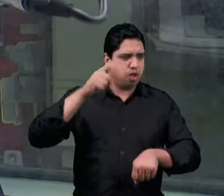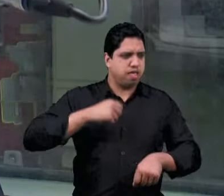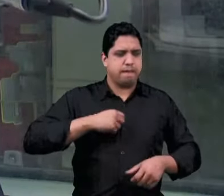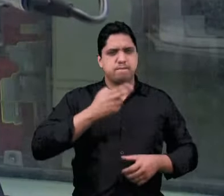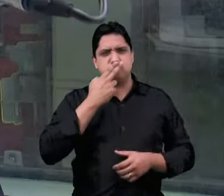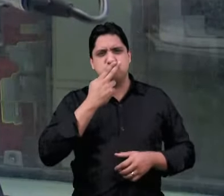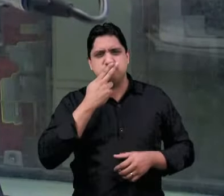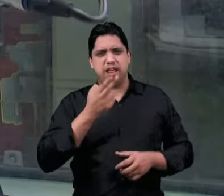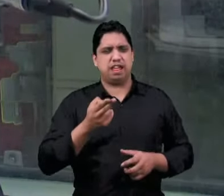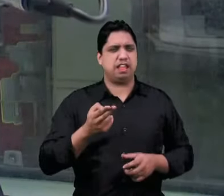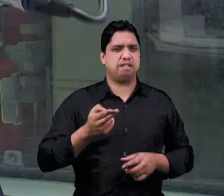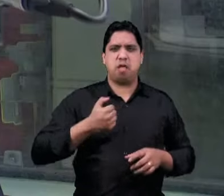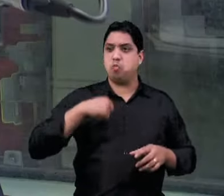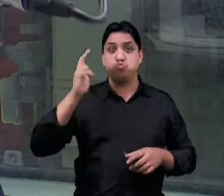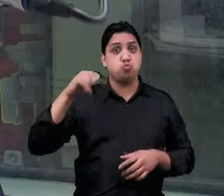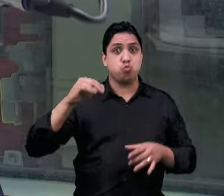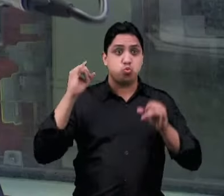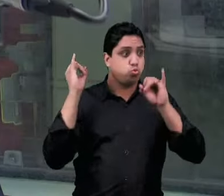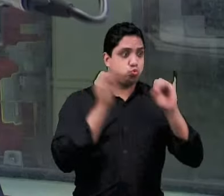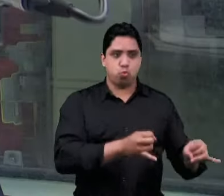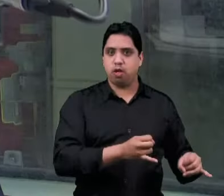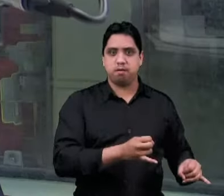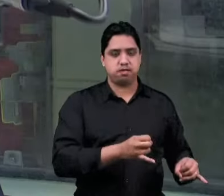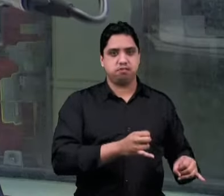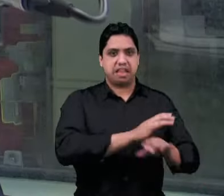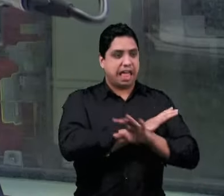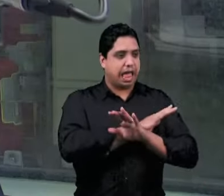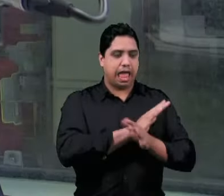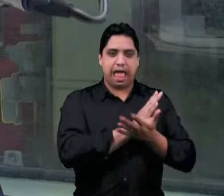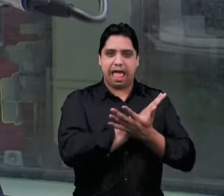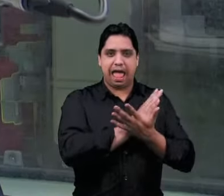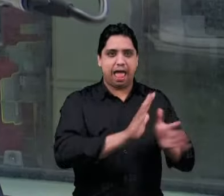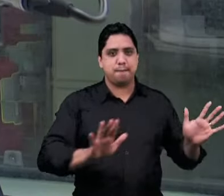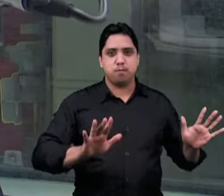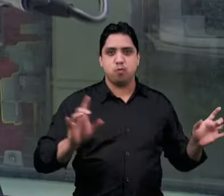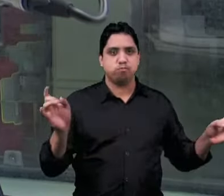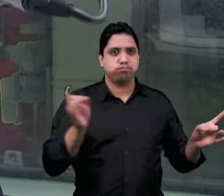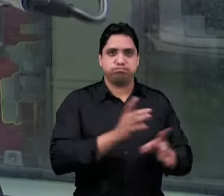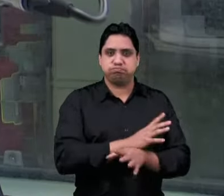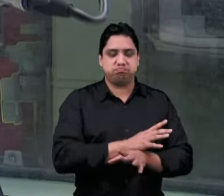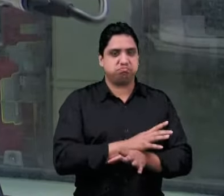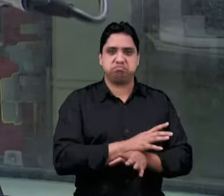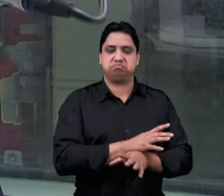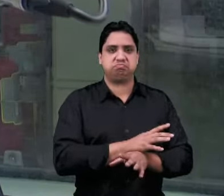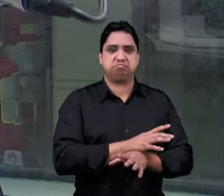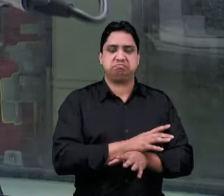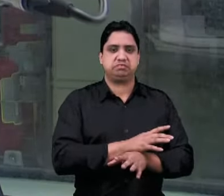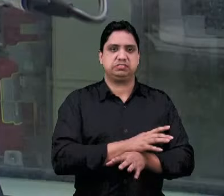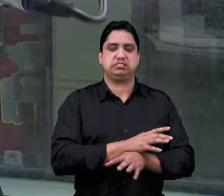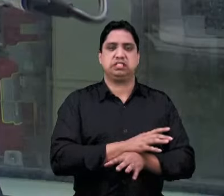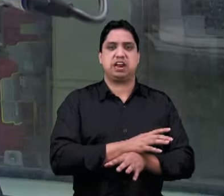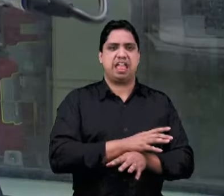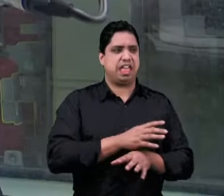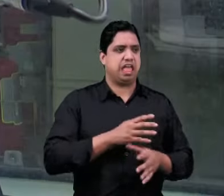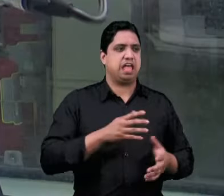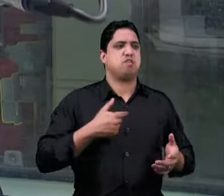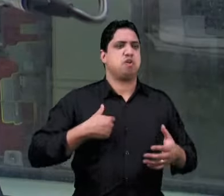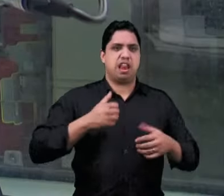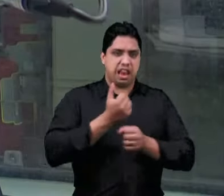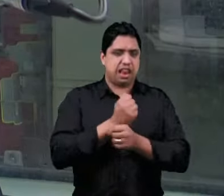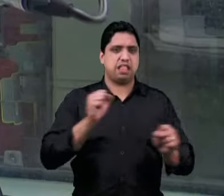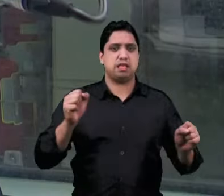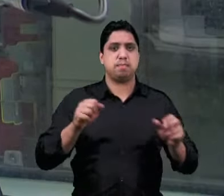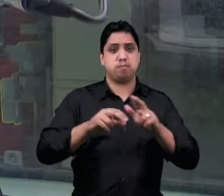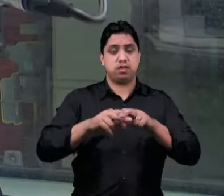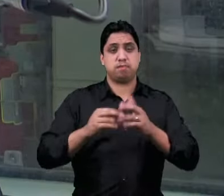fumava, nunca mais eu tive nada, nem recaída, absolutamente, foi uma libertação. Por isso que a